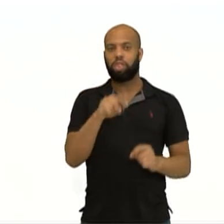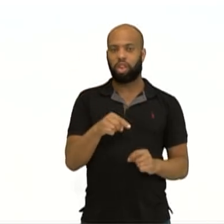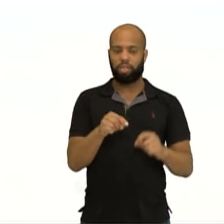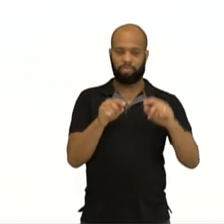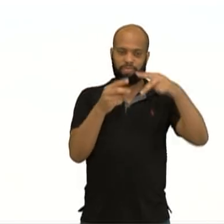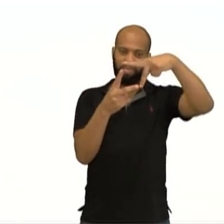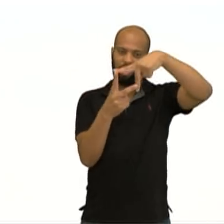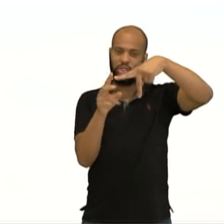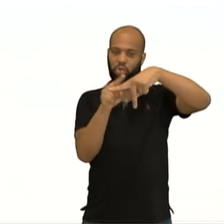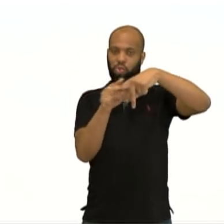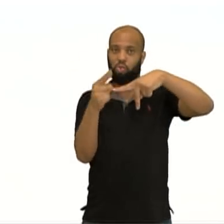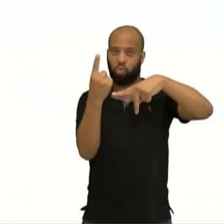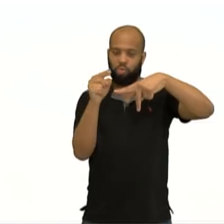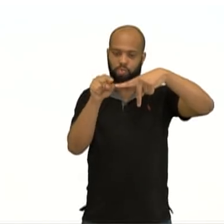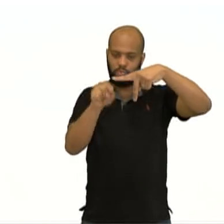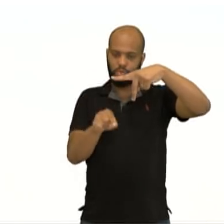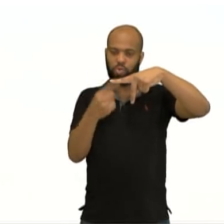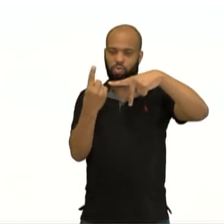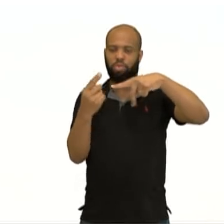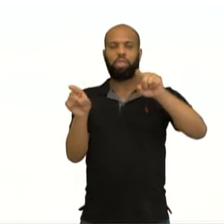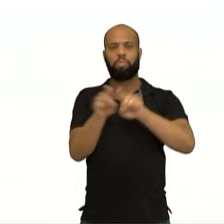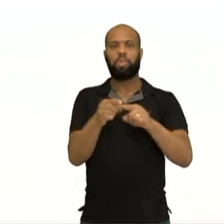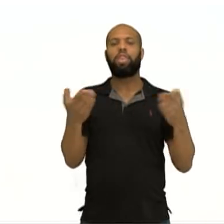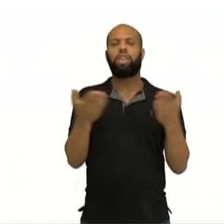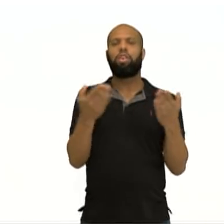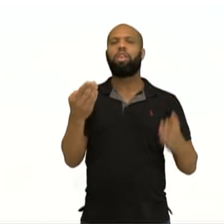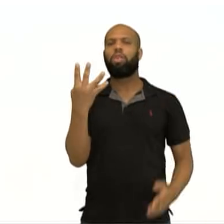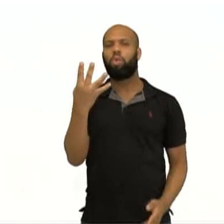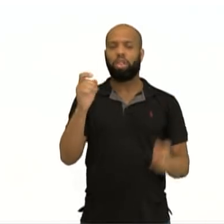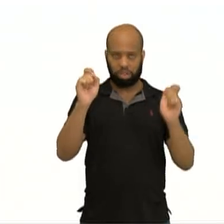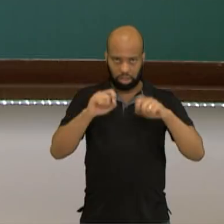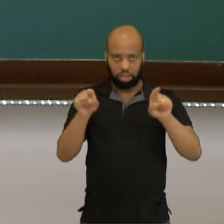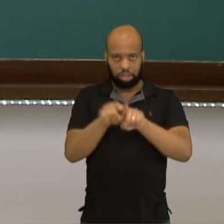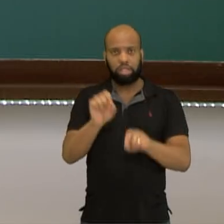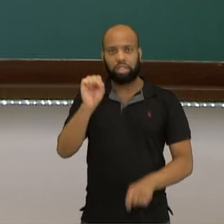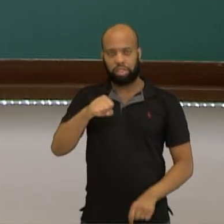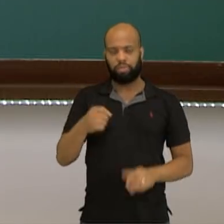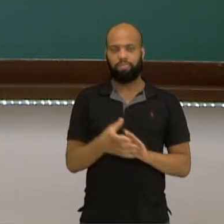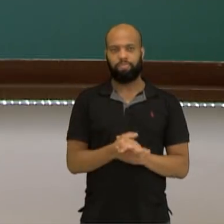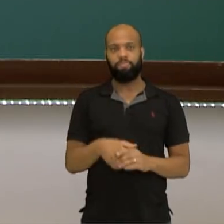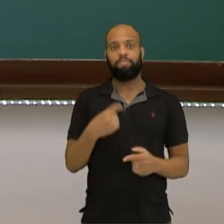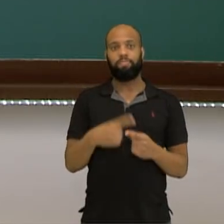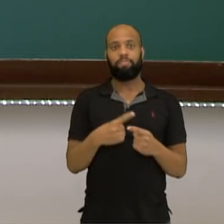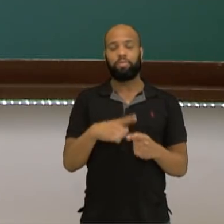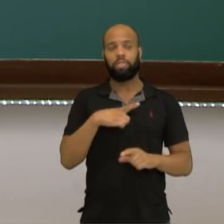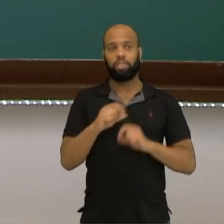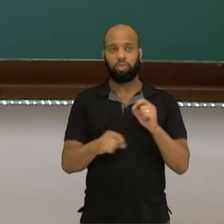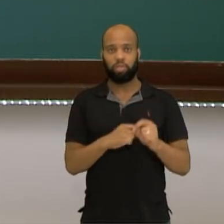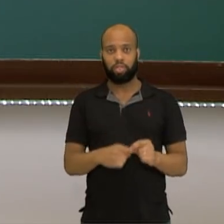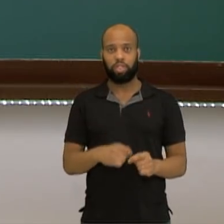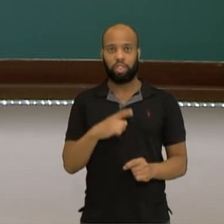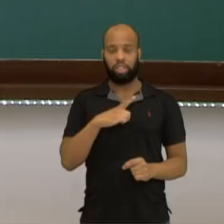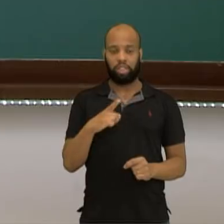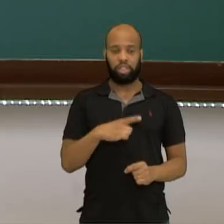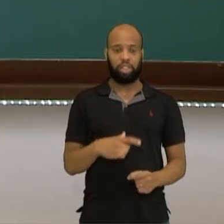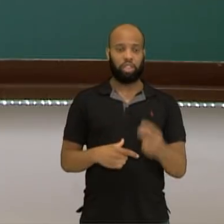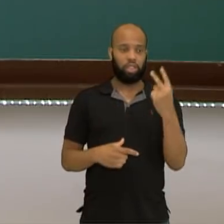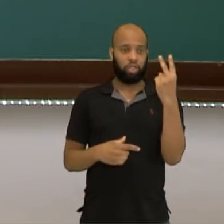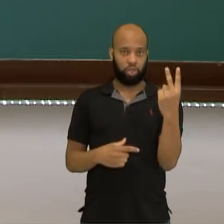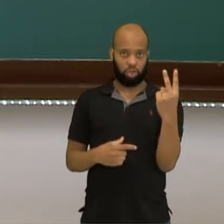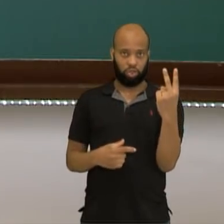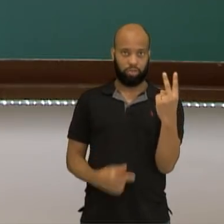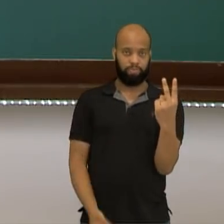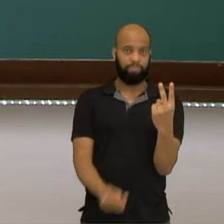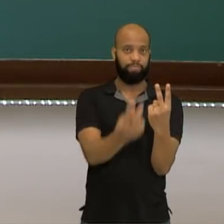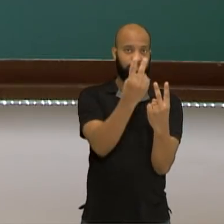1. E 4, eu consigo fazer um quadradinho? Sim, 2 por 2, ou seja, 2 ao